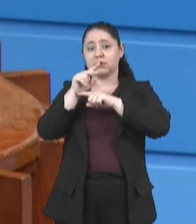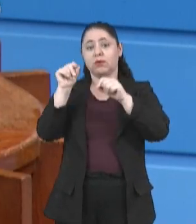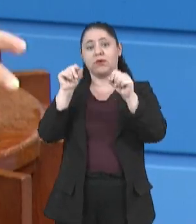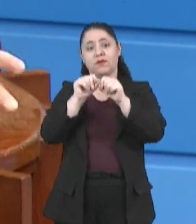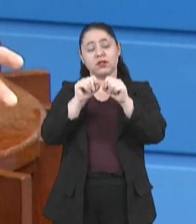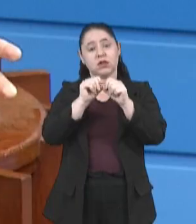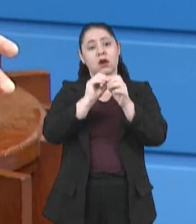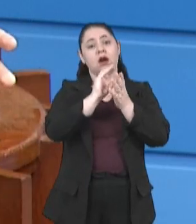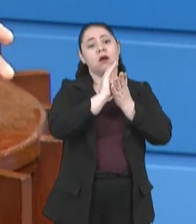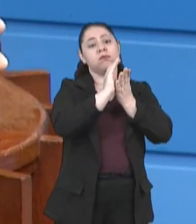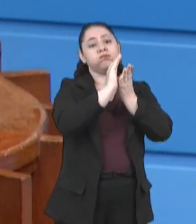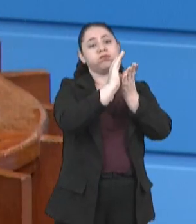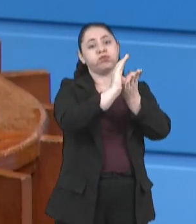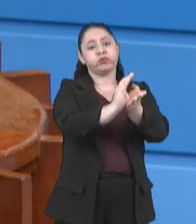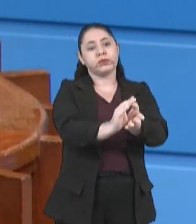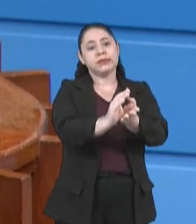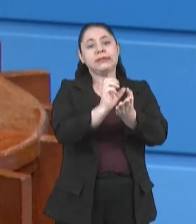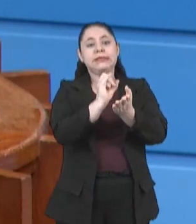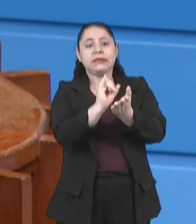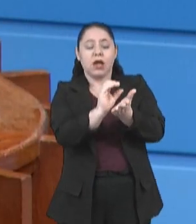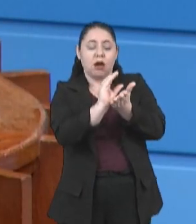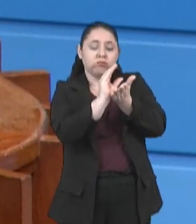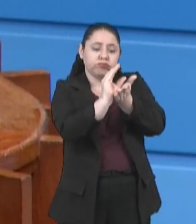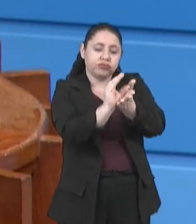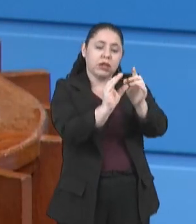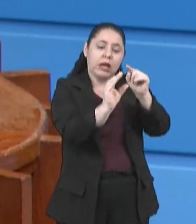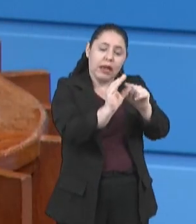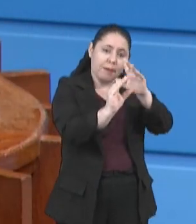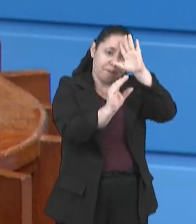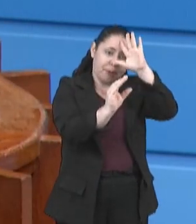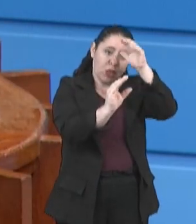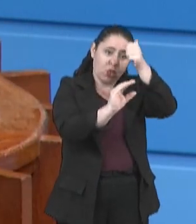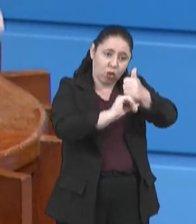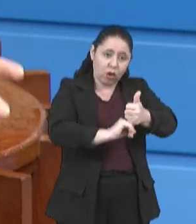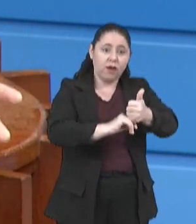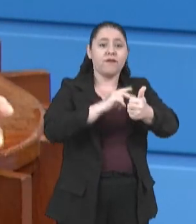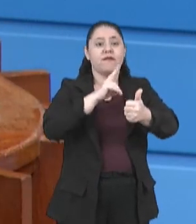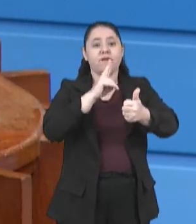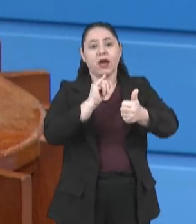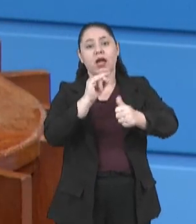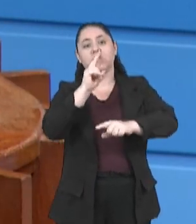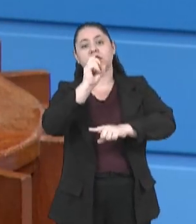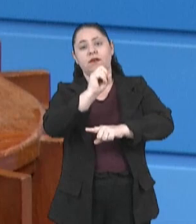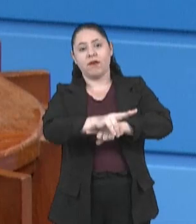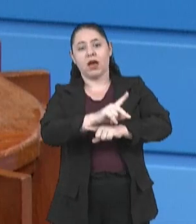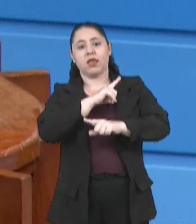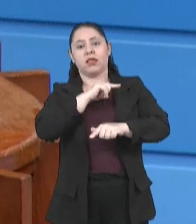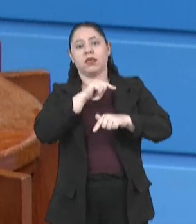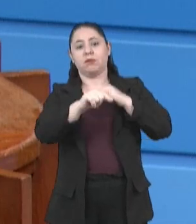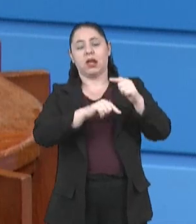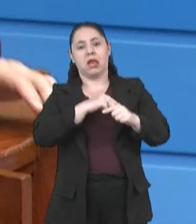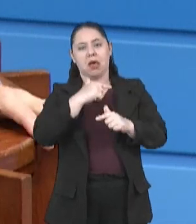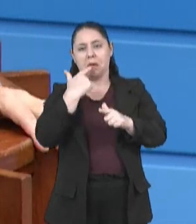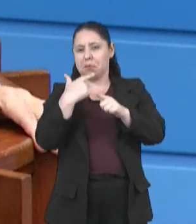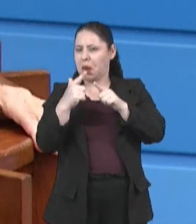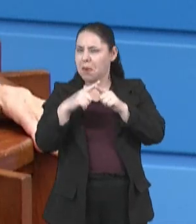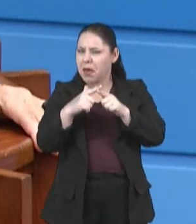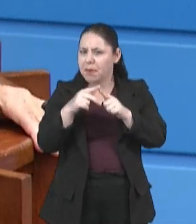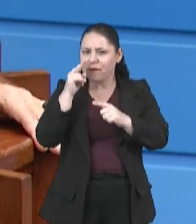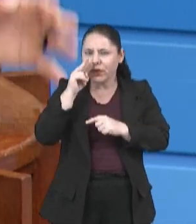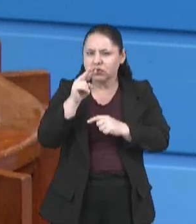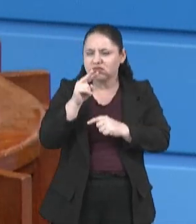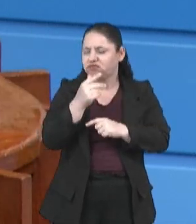para fazer investimentos, se esses investimentos são prioritários, vão gerar empregos, não vejo